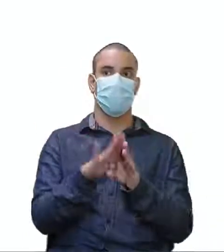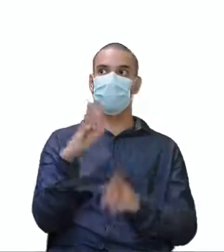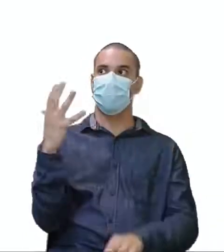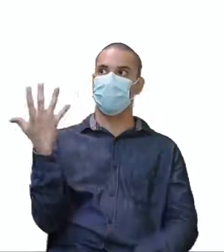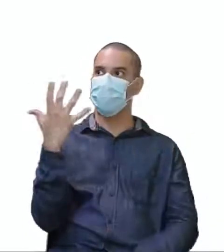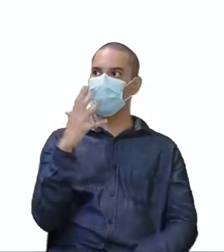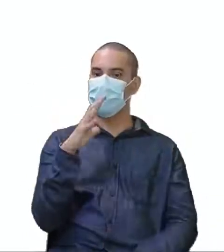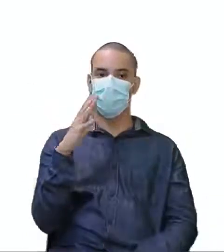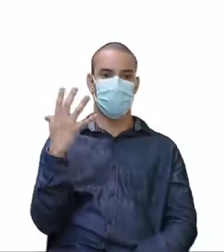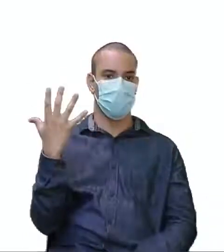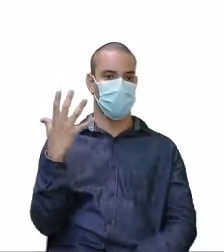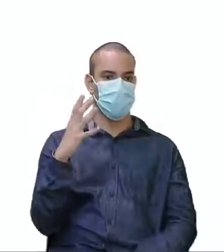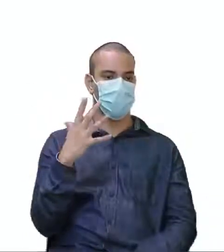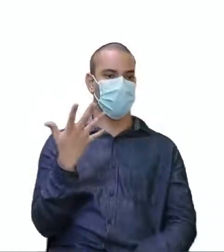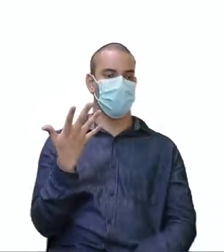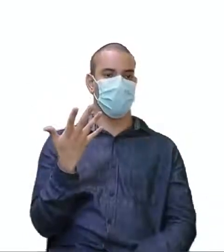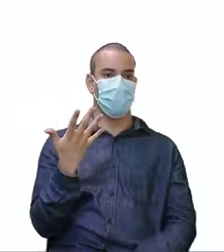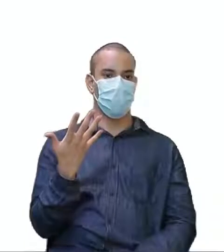clima, né?